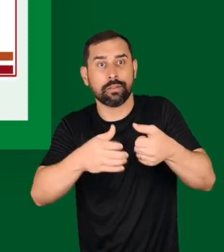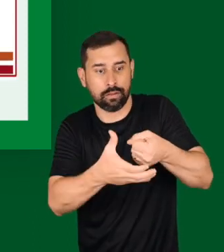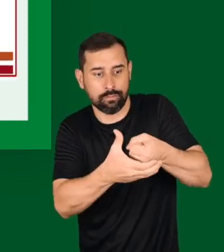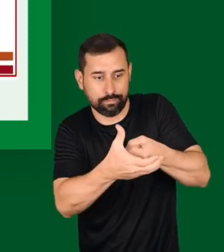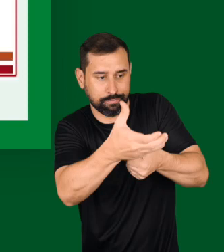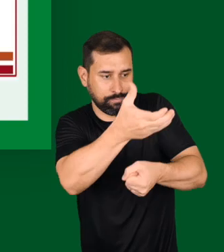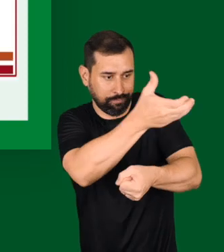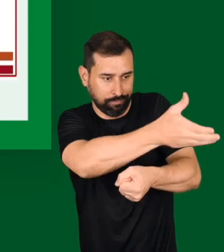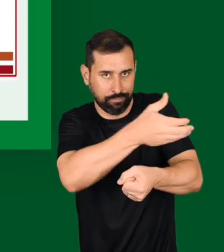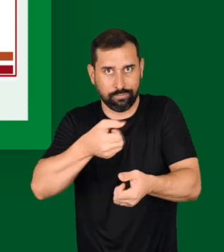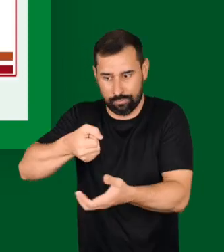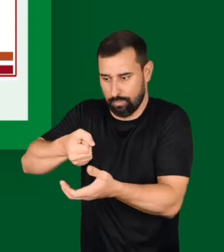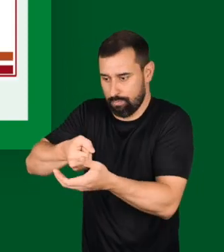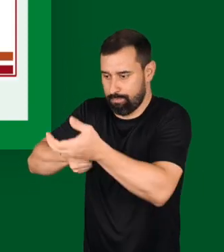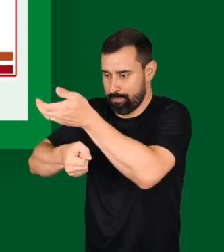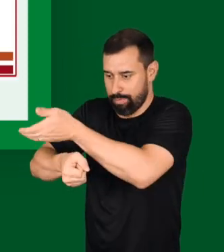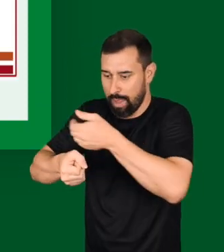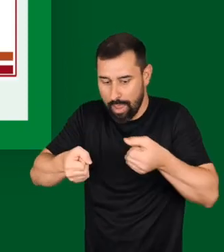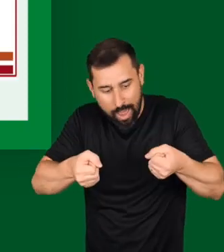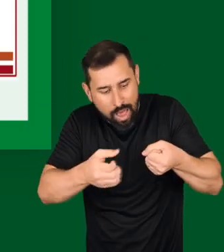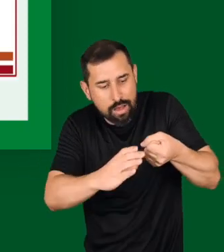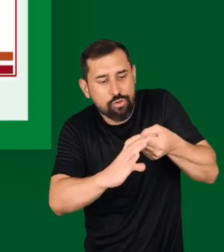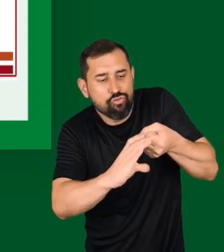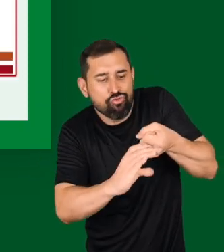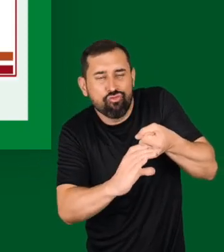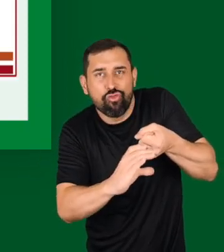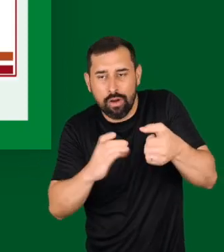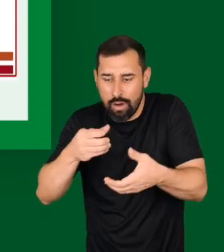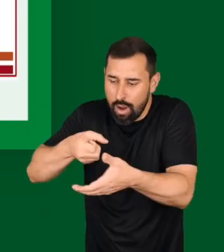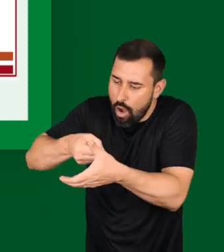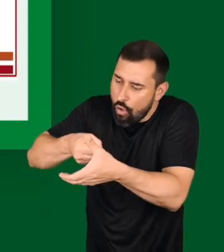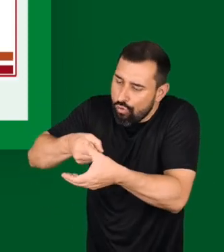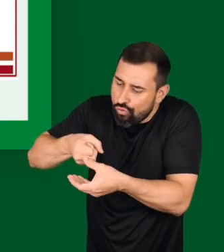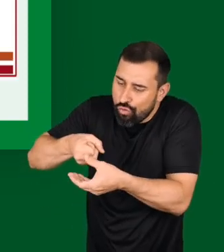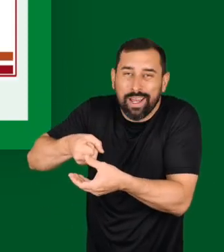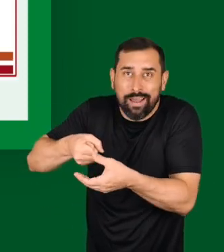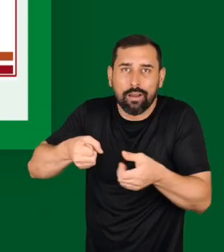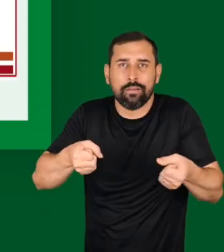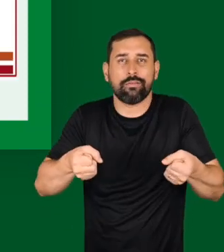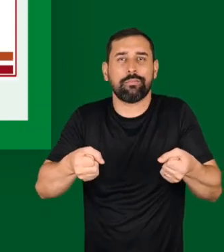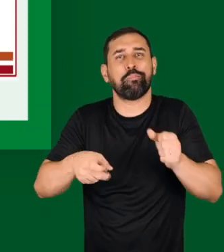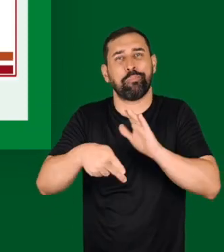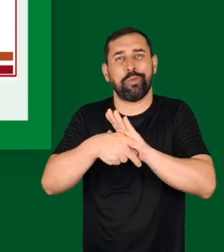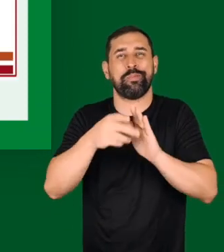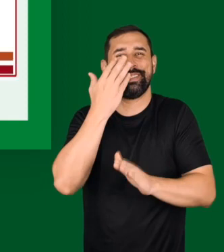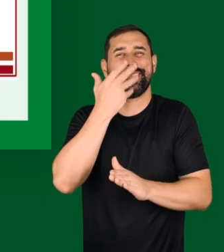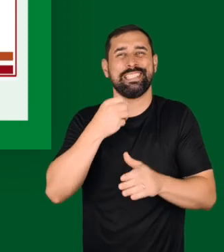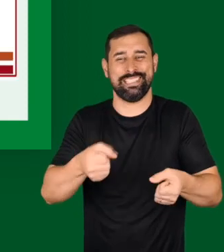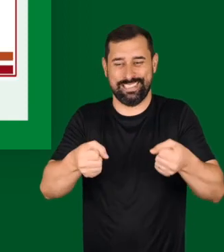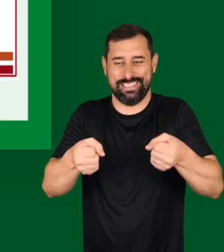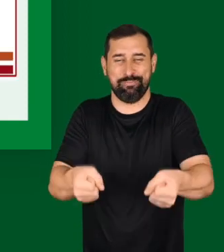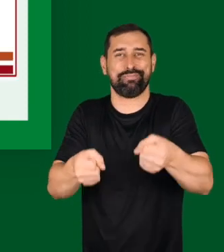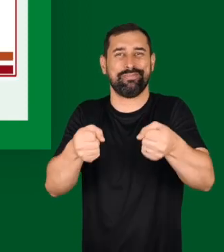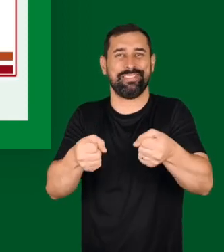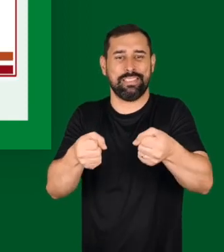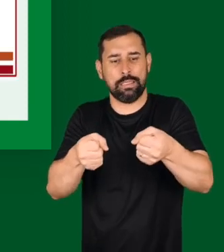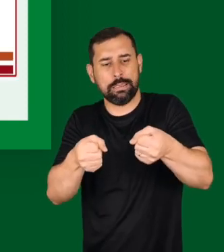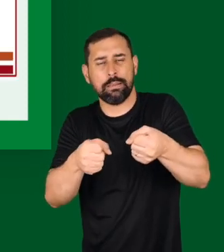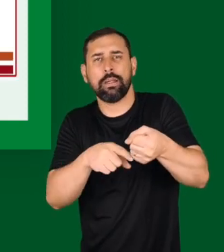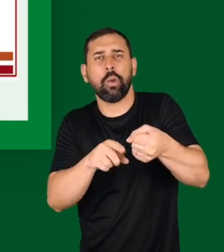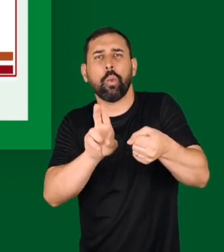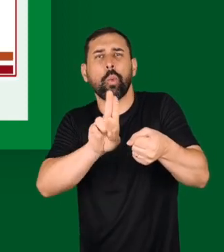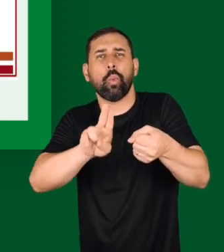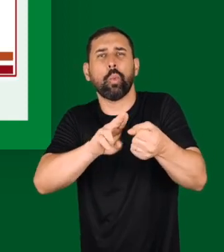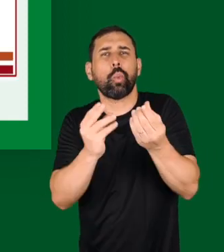vezes ela está só encaixada. Então você tem que tirar a pá de adulto, aquela parte da pá do adulto, que aparece a pá pediátrica, que é menorzinha.